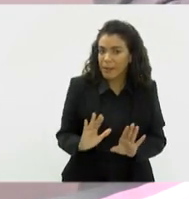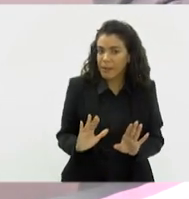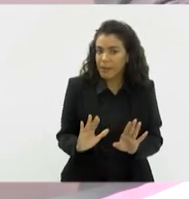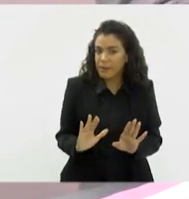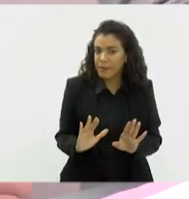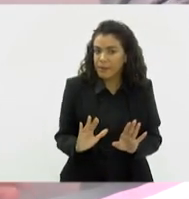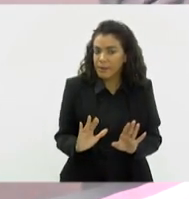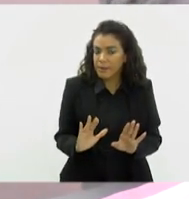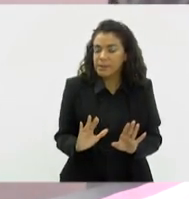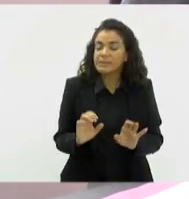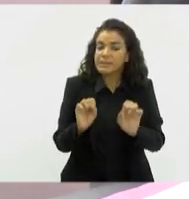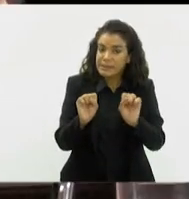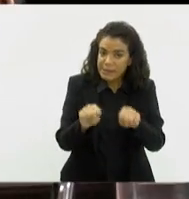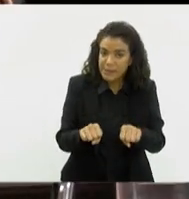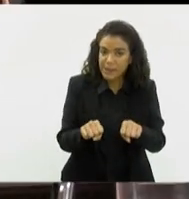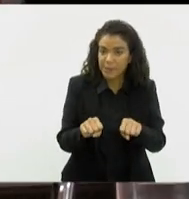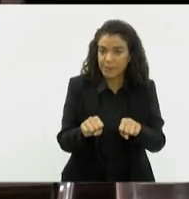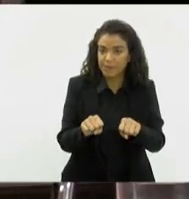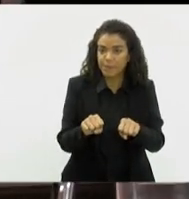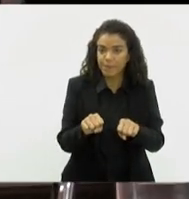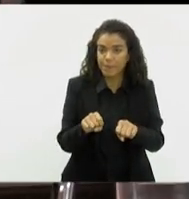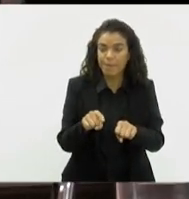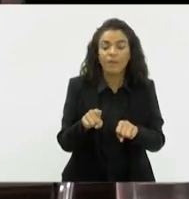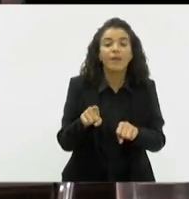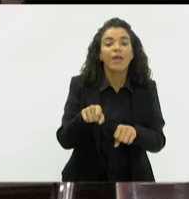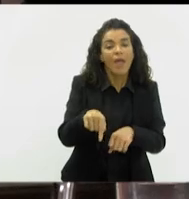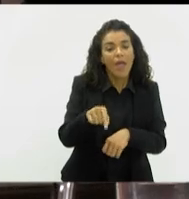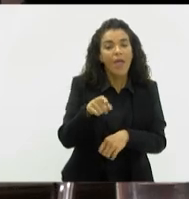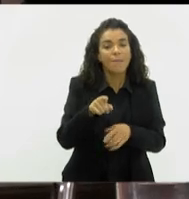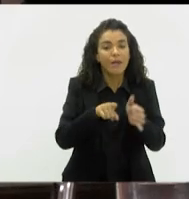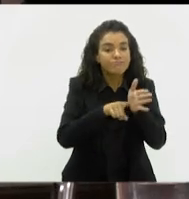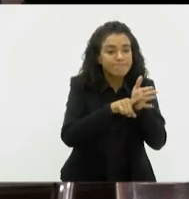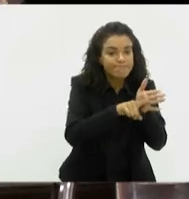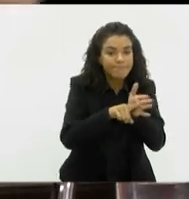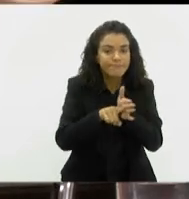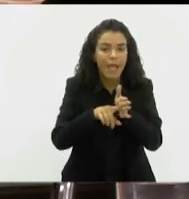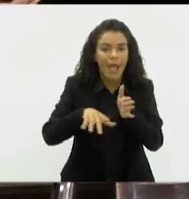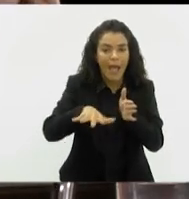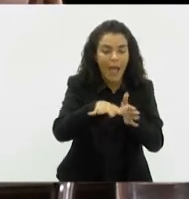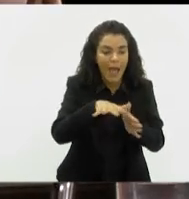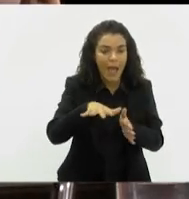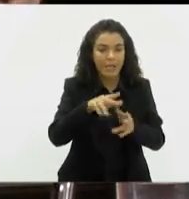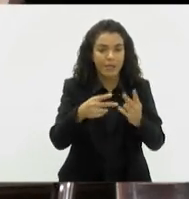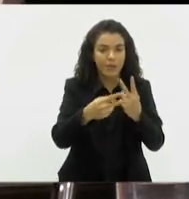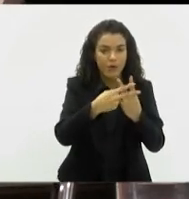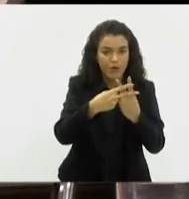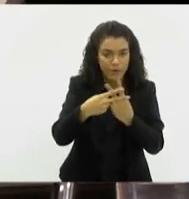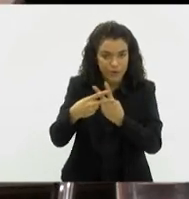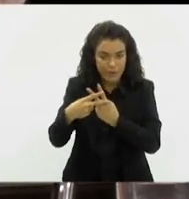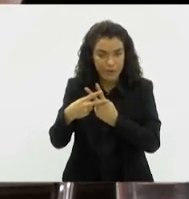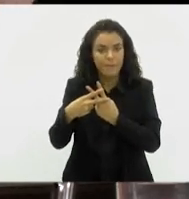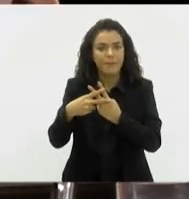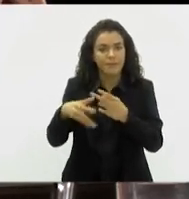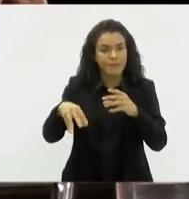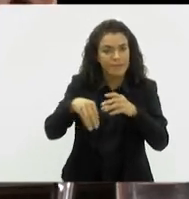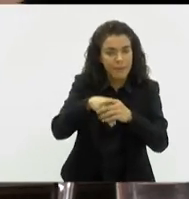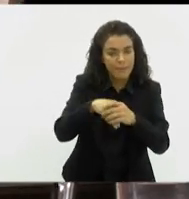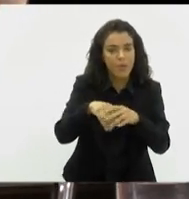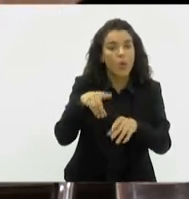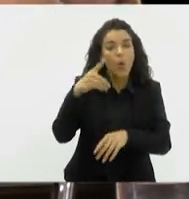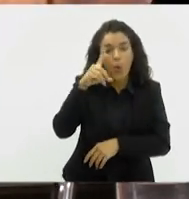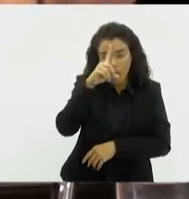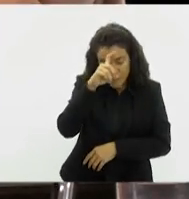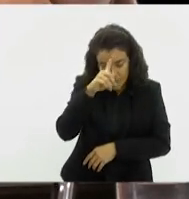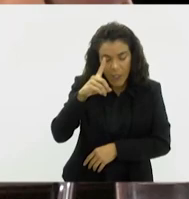Sim, mas a atribuição do mecanismo é fazer a inspeção em locais de confinamento, não só a prisão. Perfeito. Então, o hospital